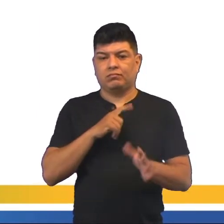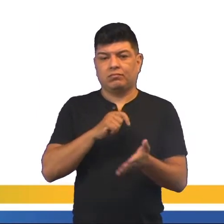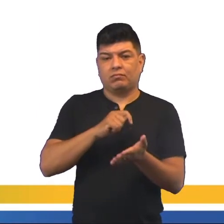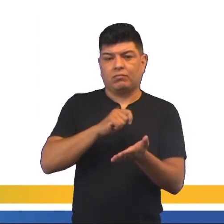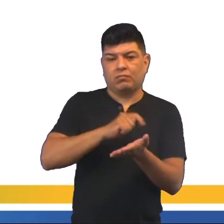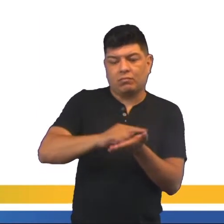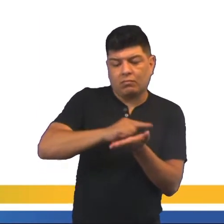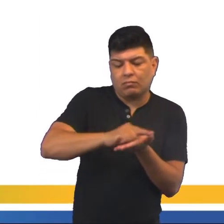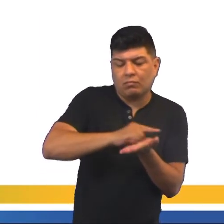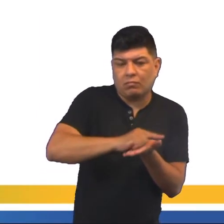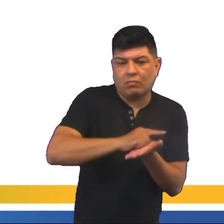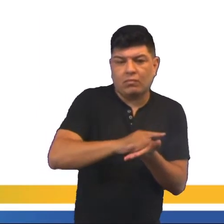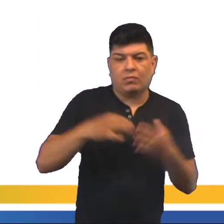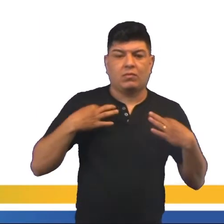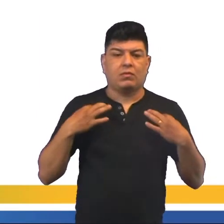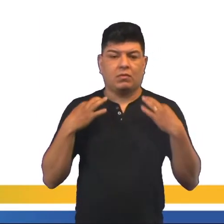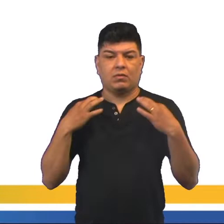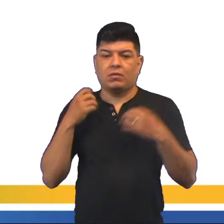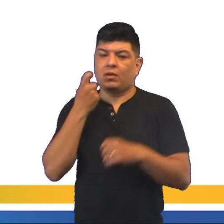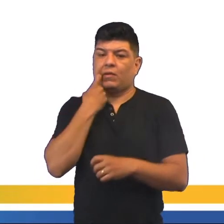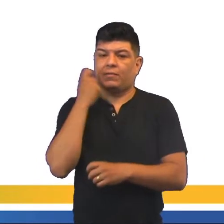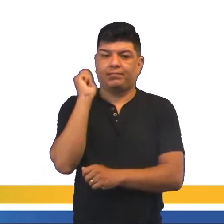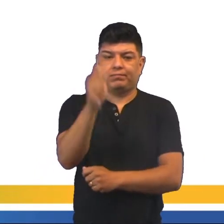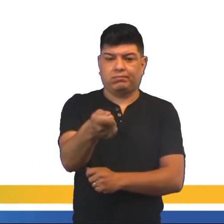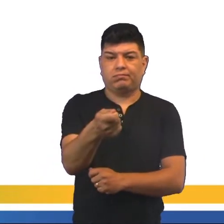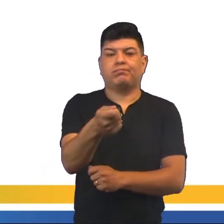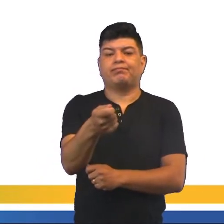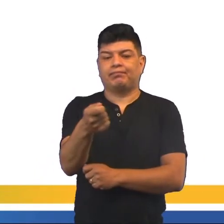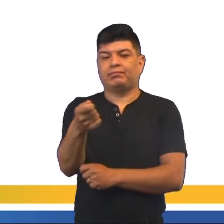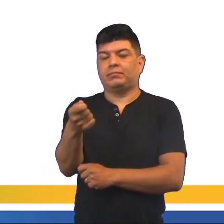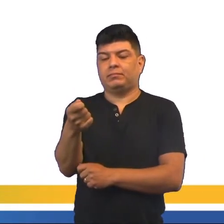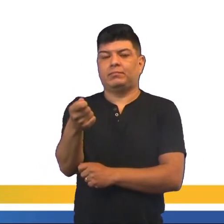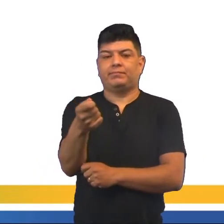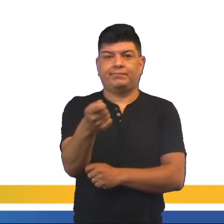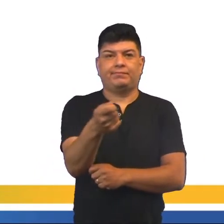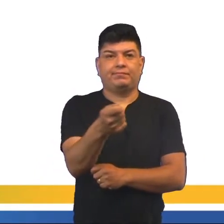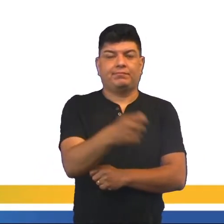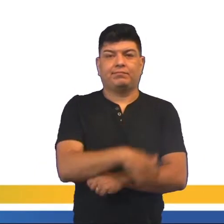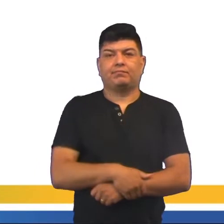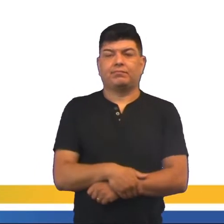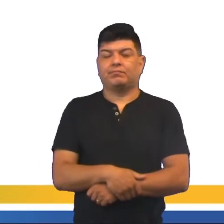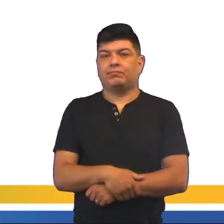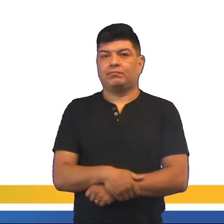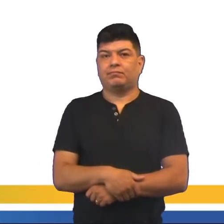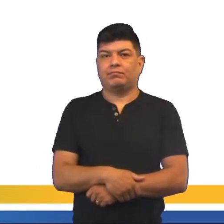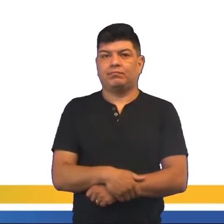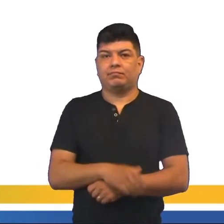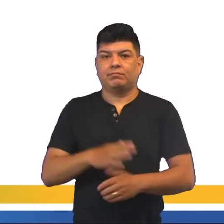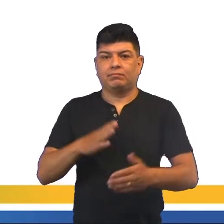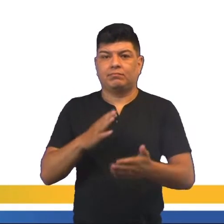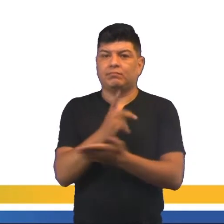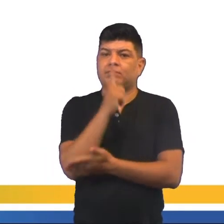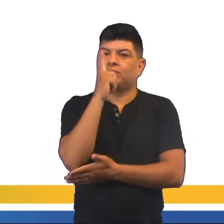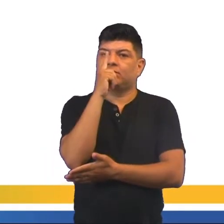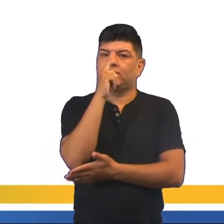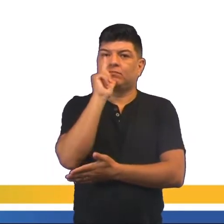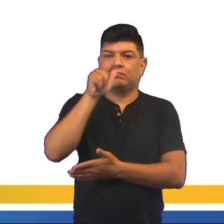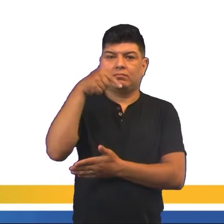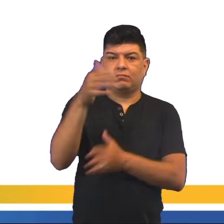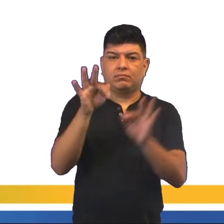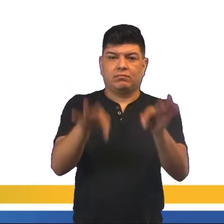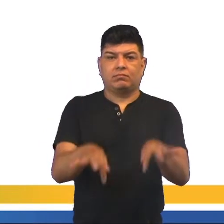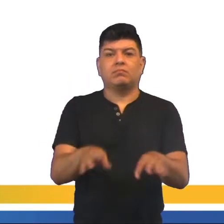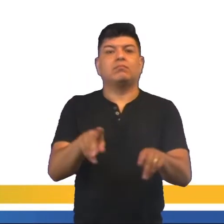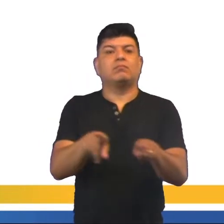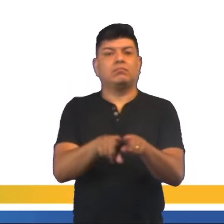lavagem de roupa no rio, a pesca, fazem digamos assim, a coleta de água para outras